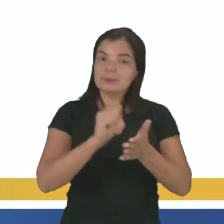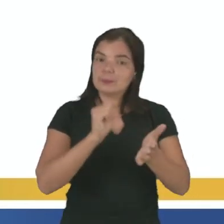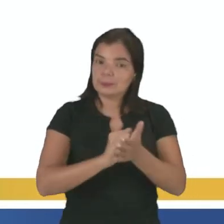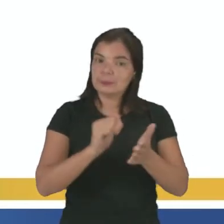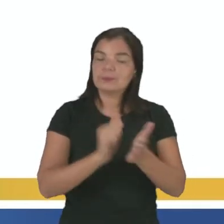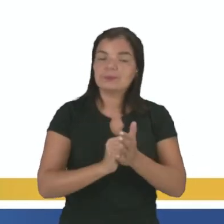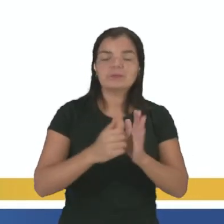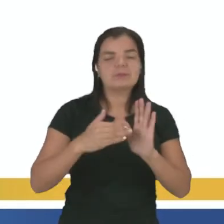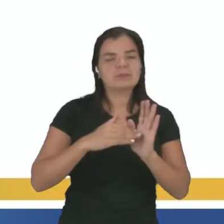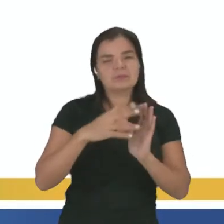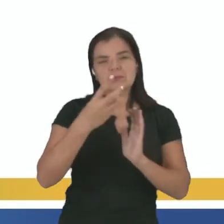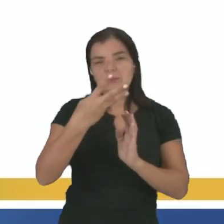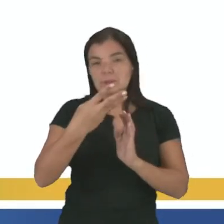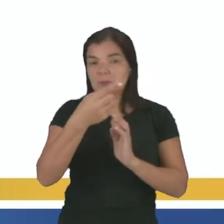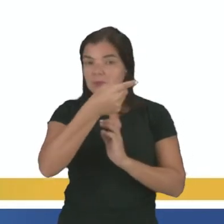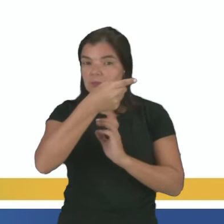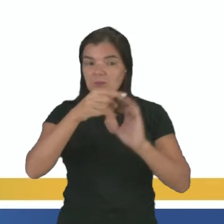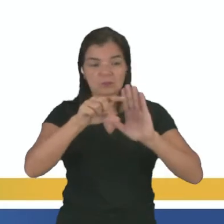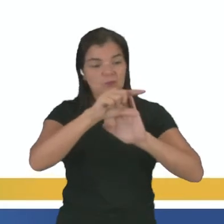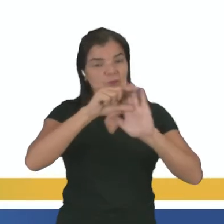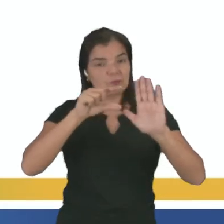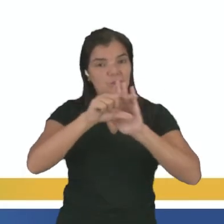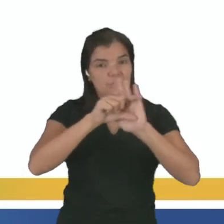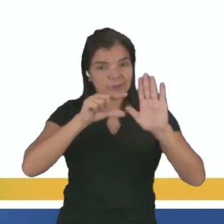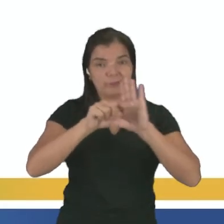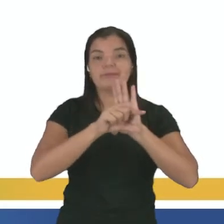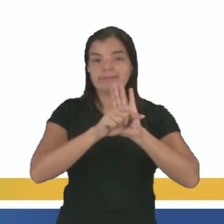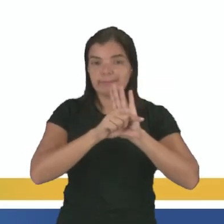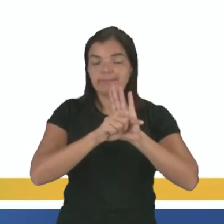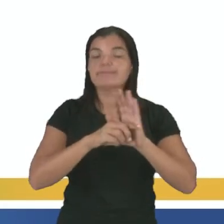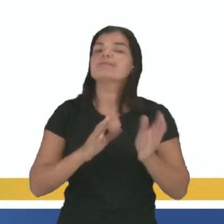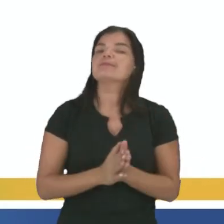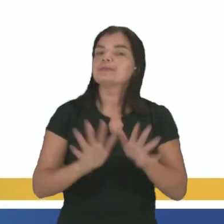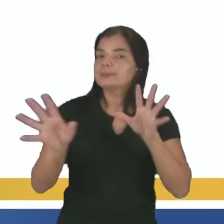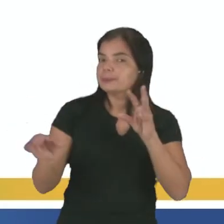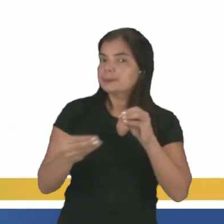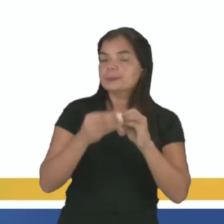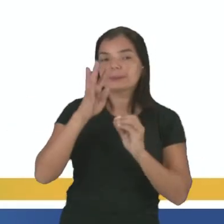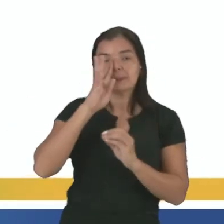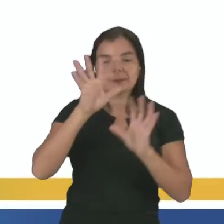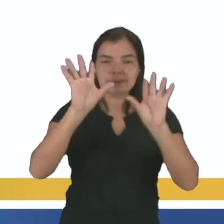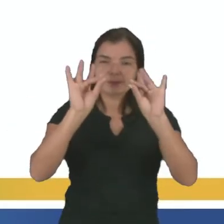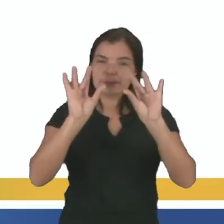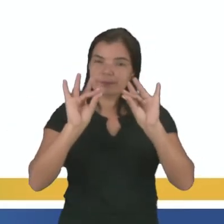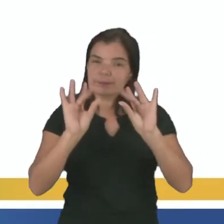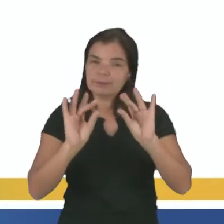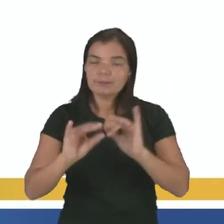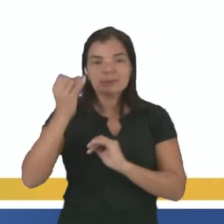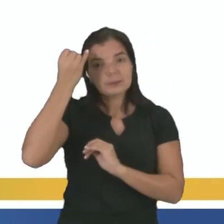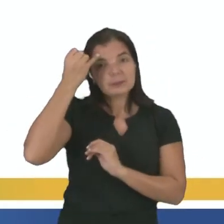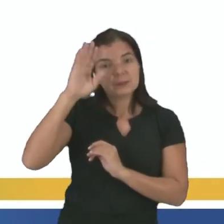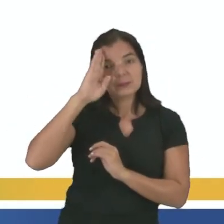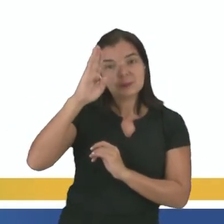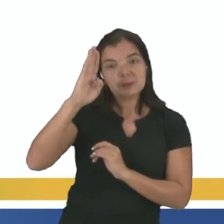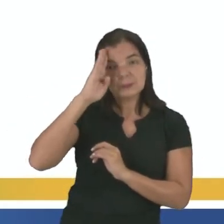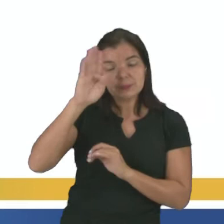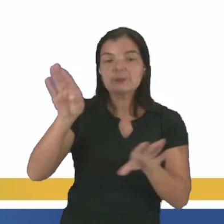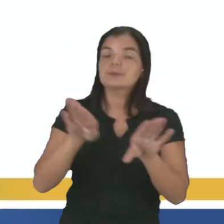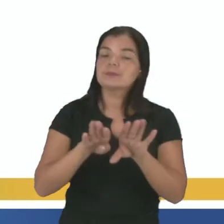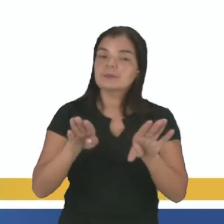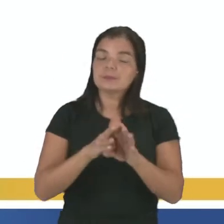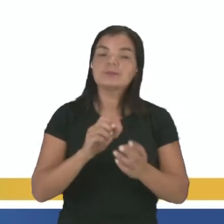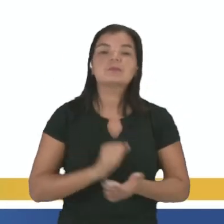em até 3 parágrafos essa síntese. O resumo deve ser detalhado das ideias principais, deve